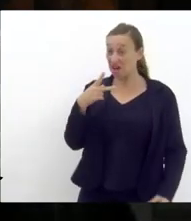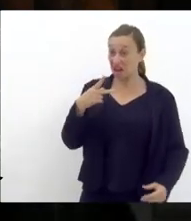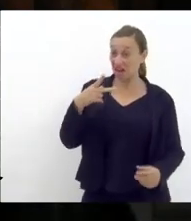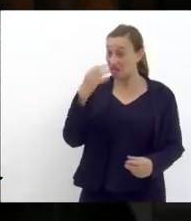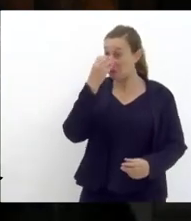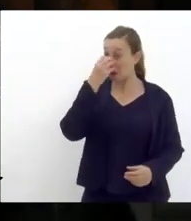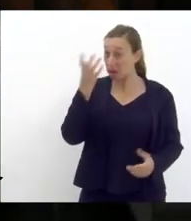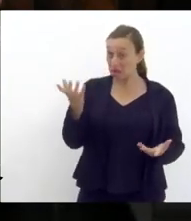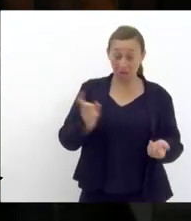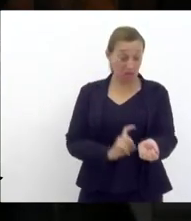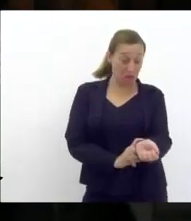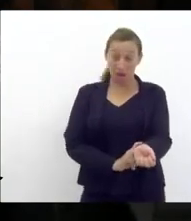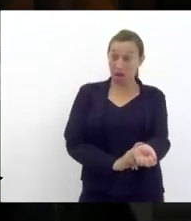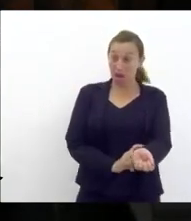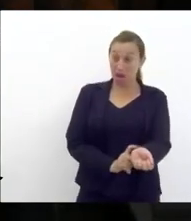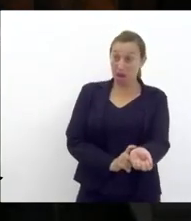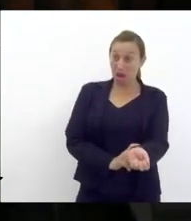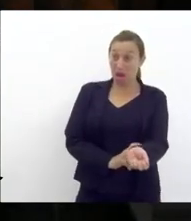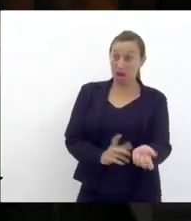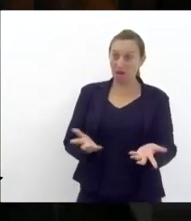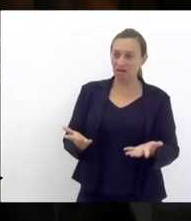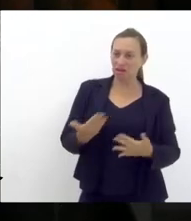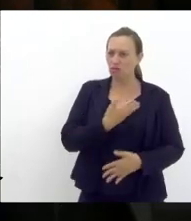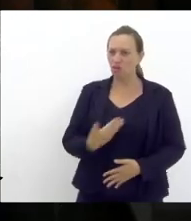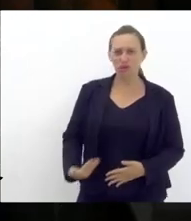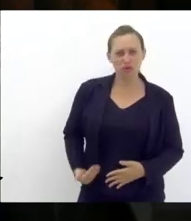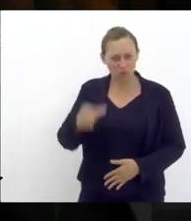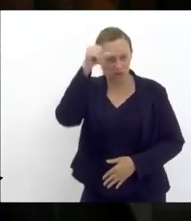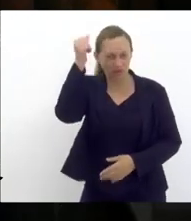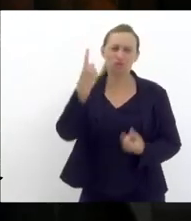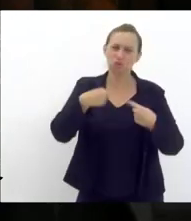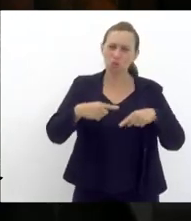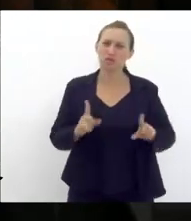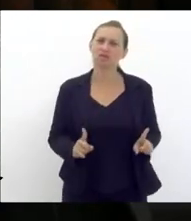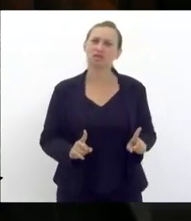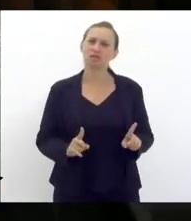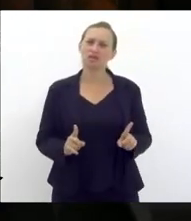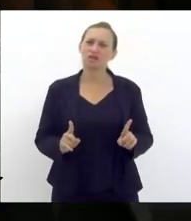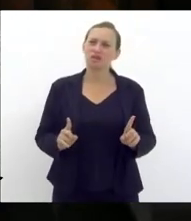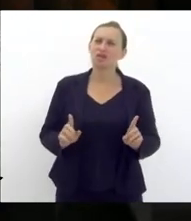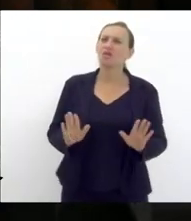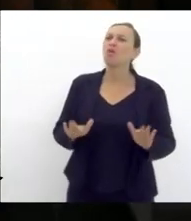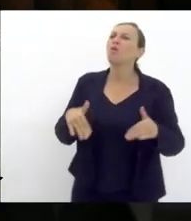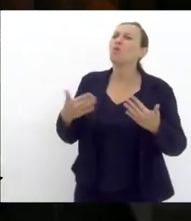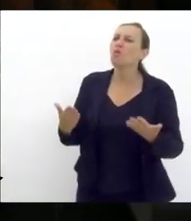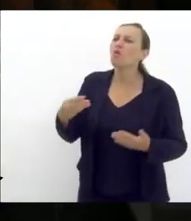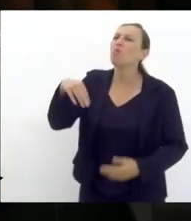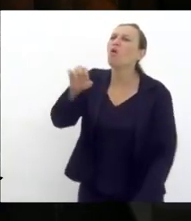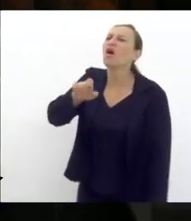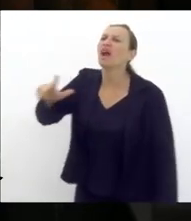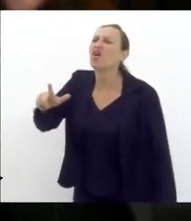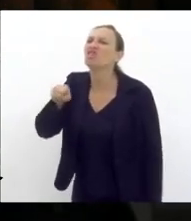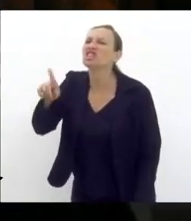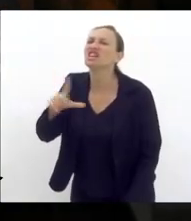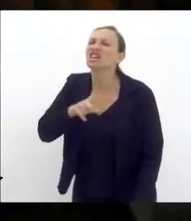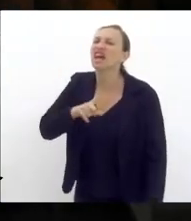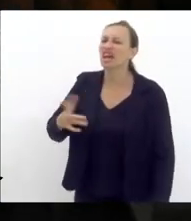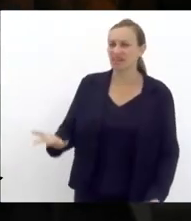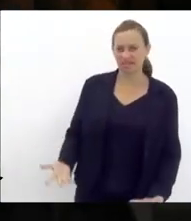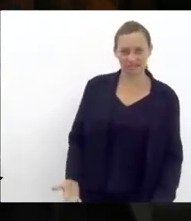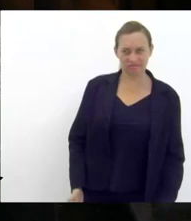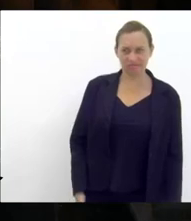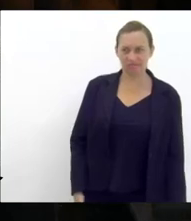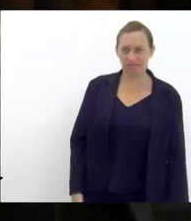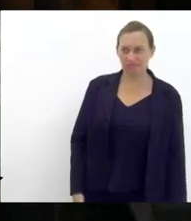ataque de asterisco contra o governador Cláudio Castro que moral é essa Rodrigo Amorim paladinos